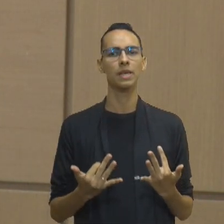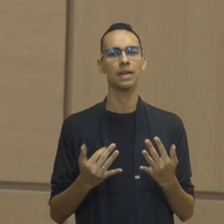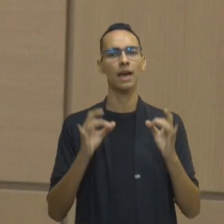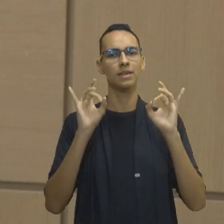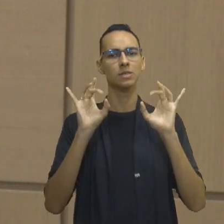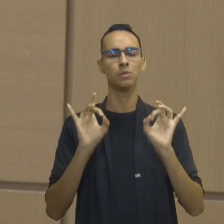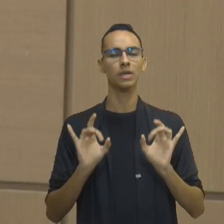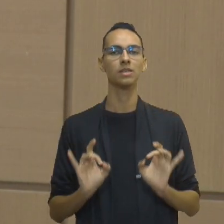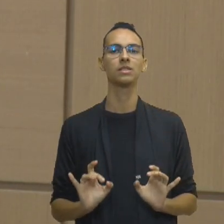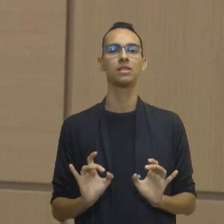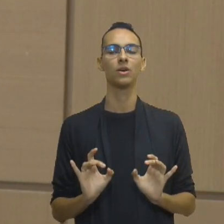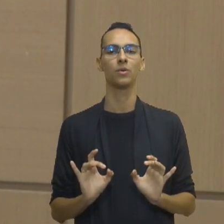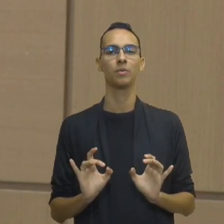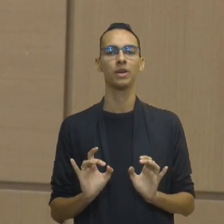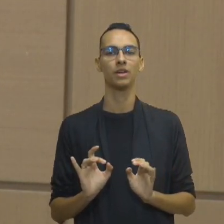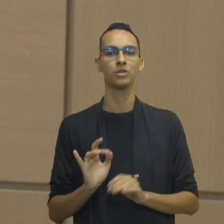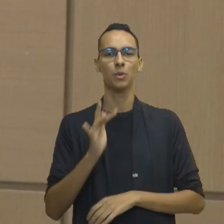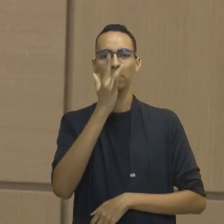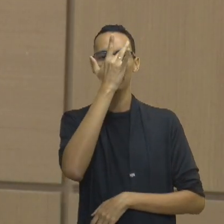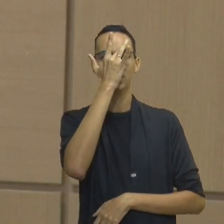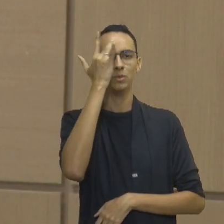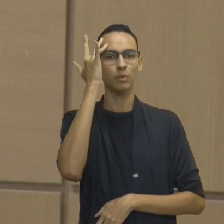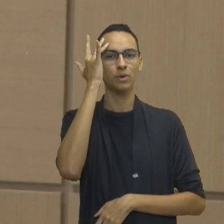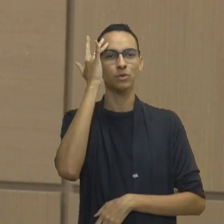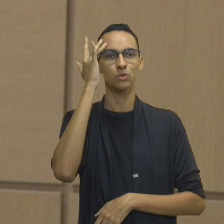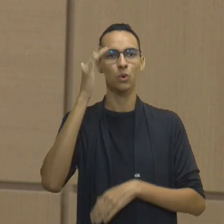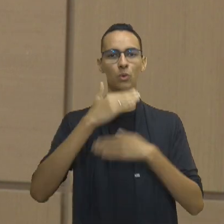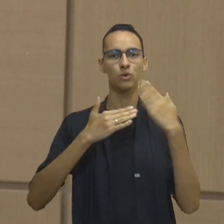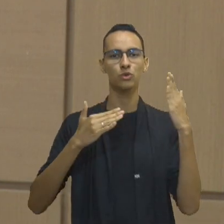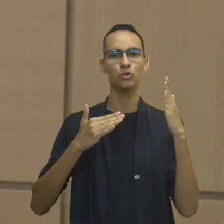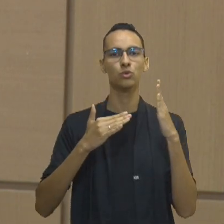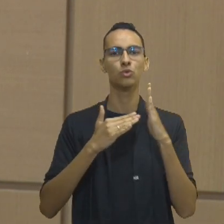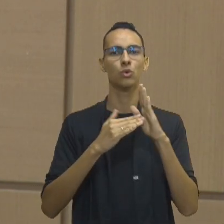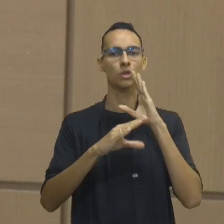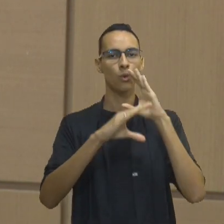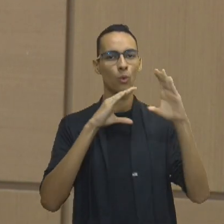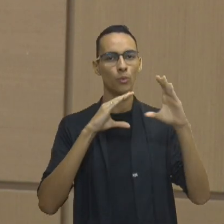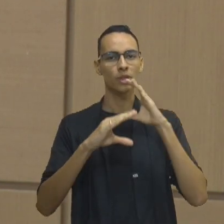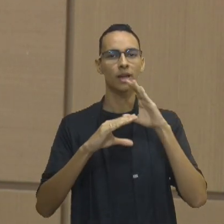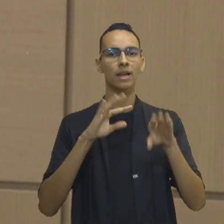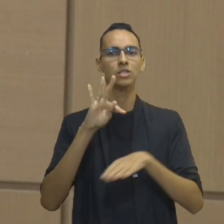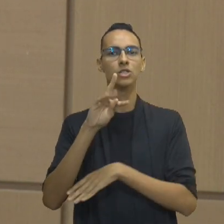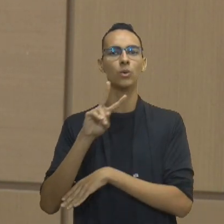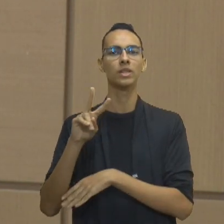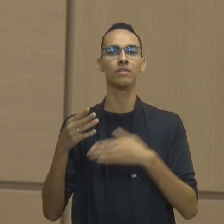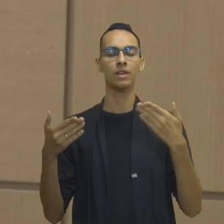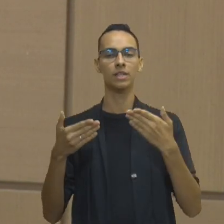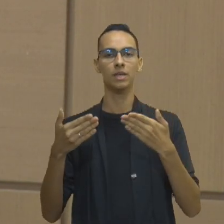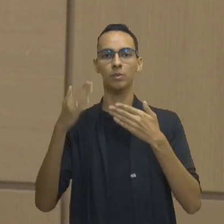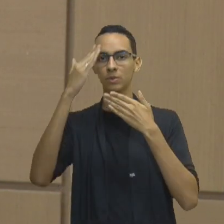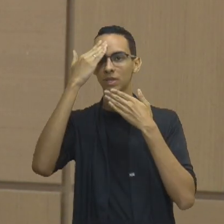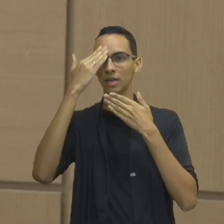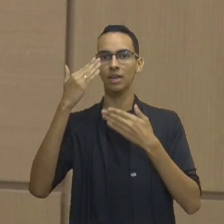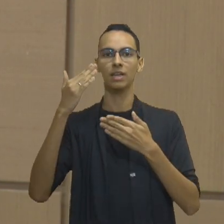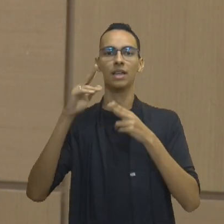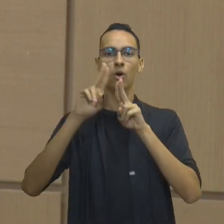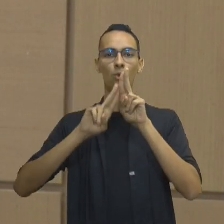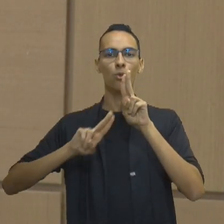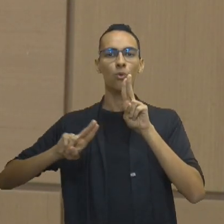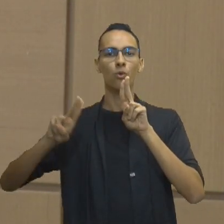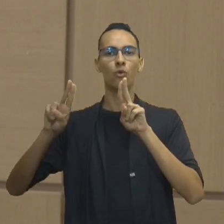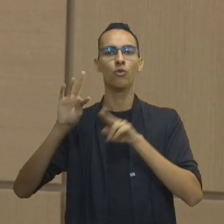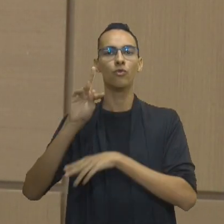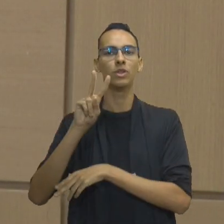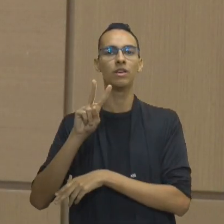especialmente, né, para o pessoal dos veículos. Agradeço, né? Temos aqui TV Universitária,